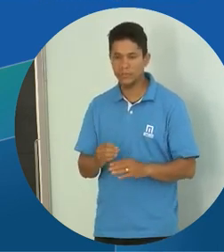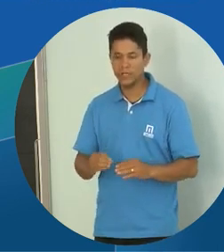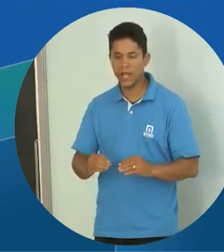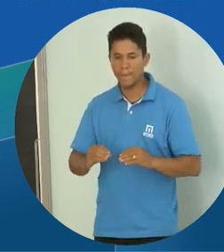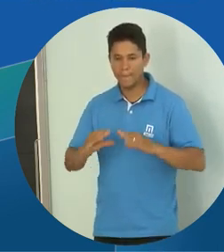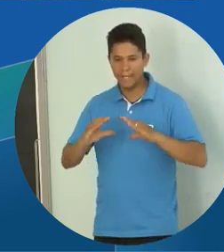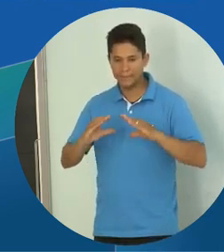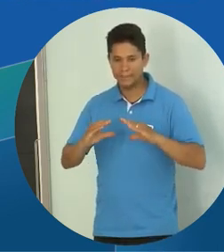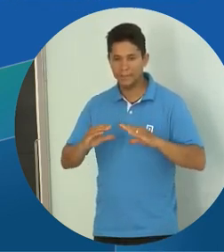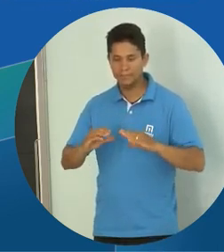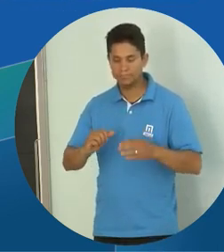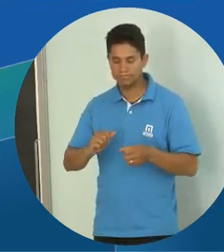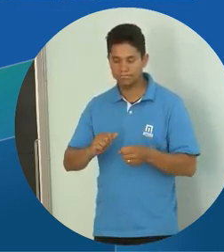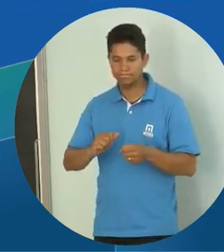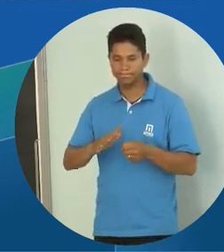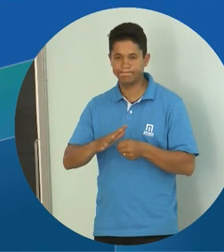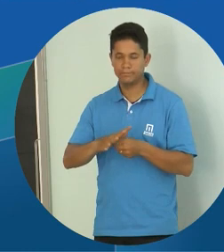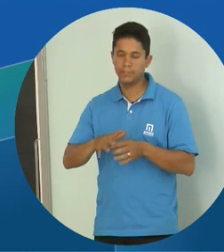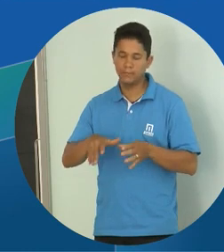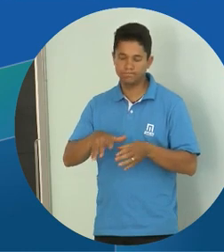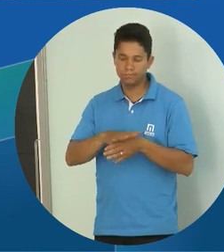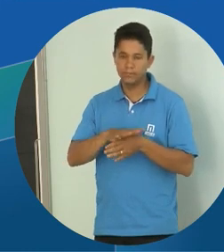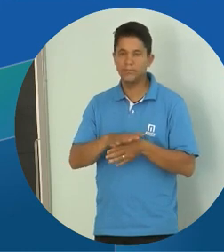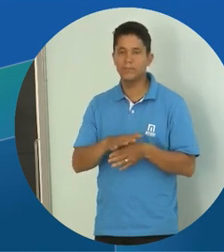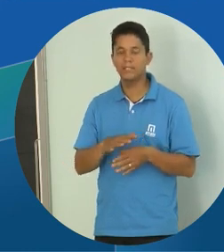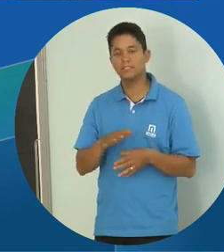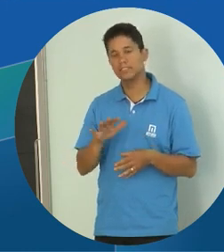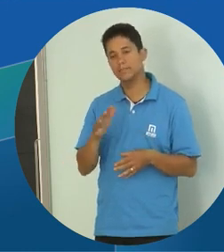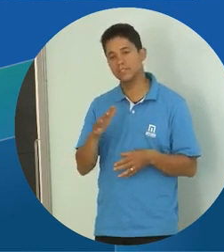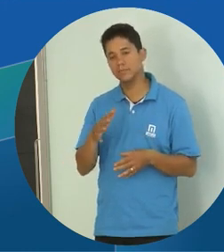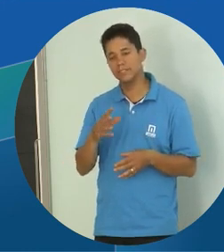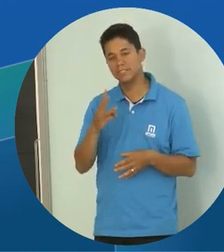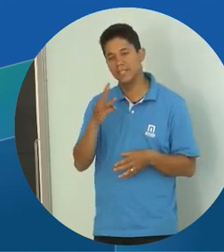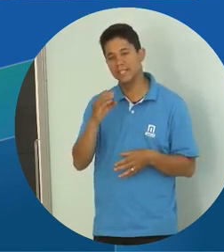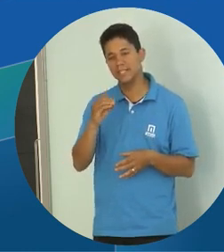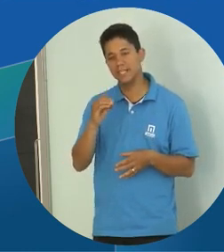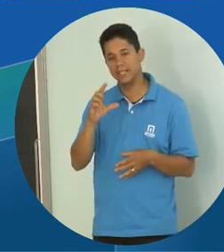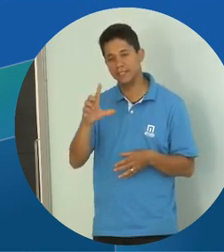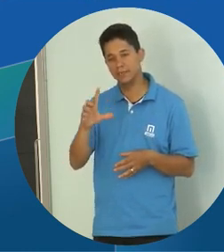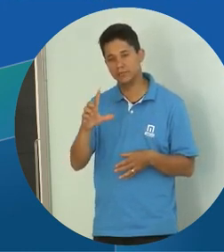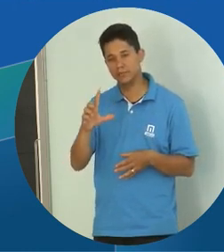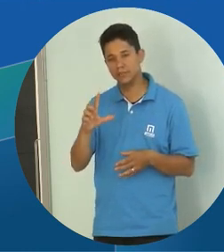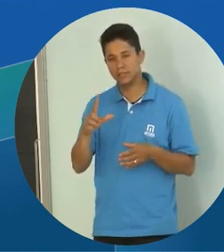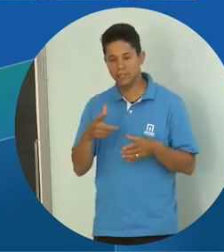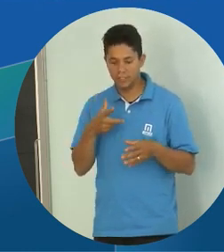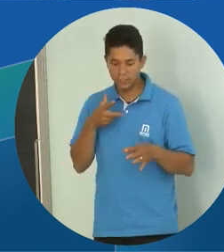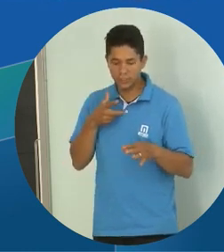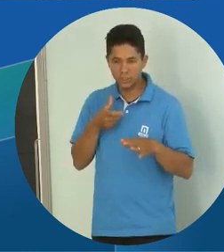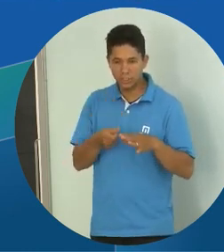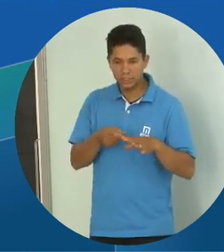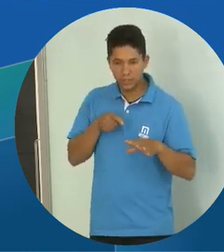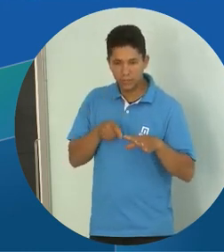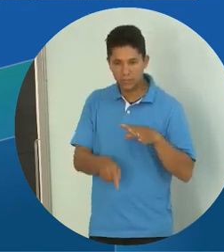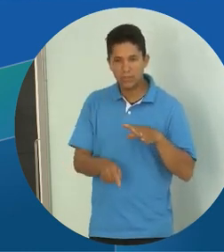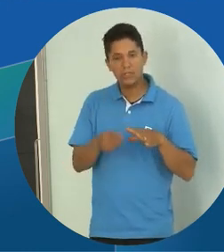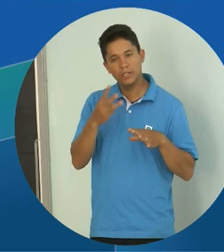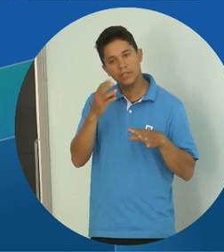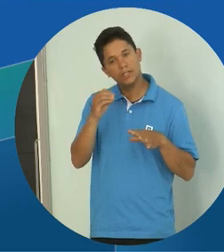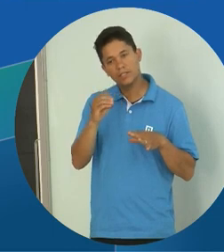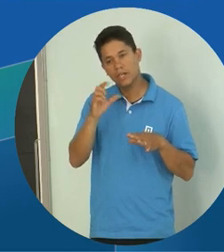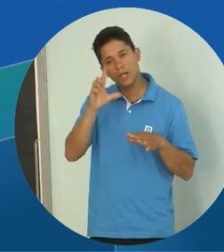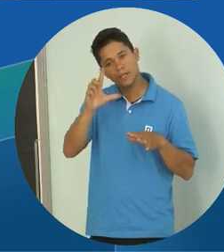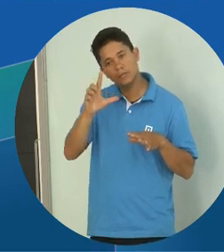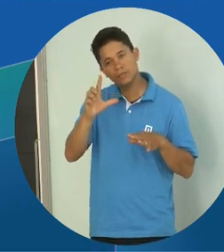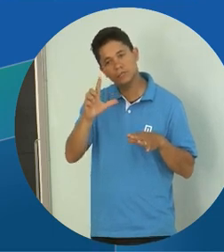360 litros, esse foi o volume que a gente conseguiu obter, com uma injeção de apenas 30 litros da resina polimérica. A gente tinha